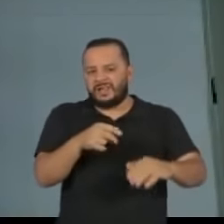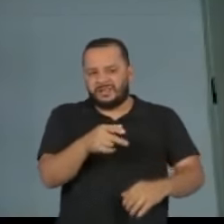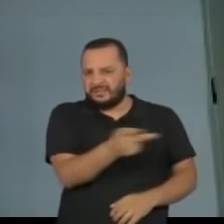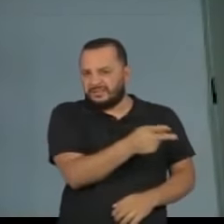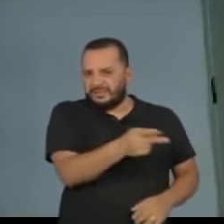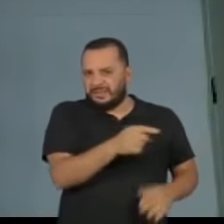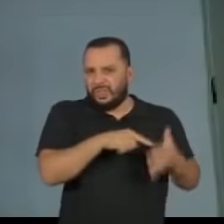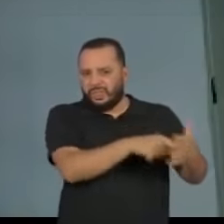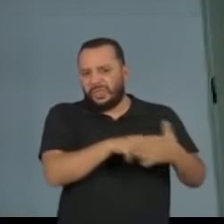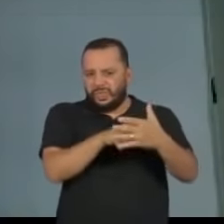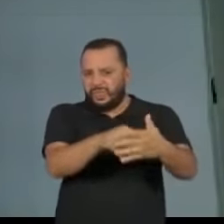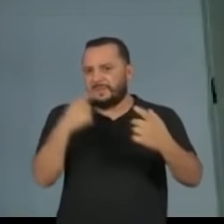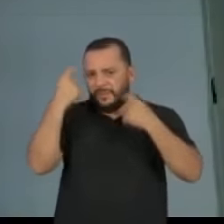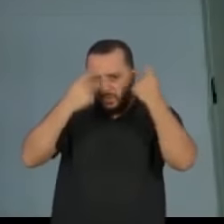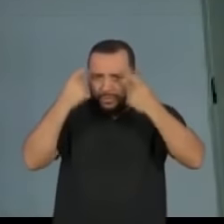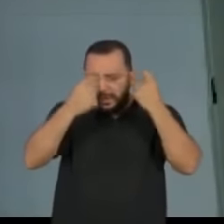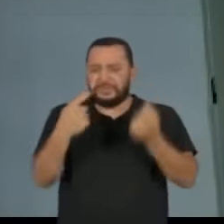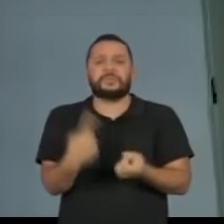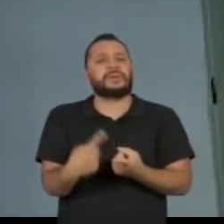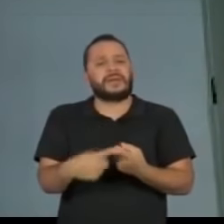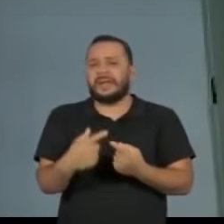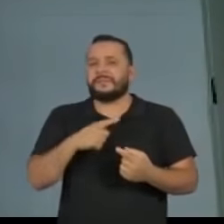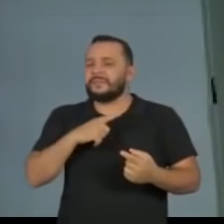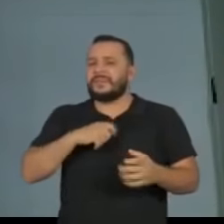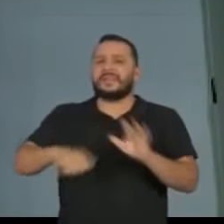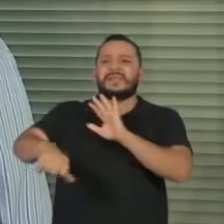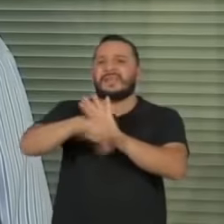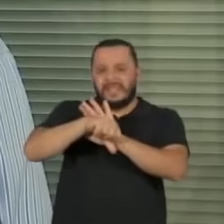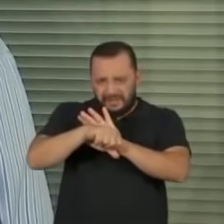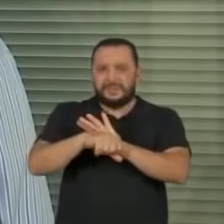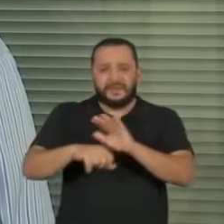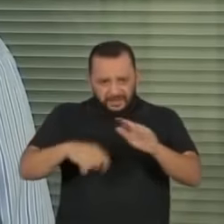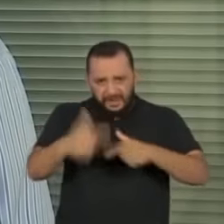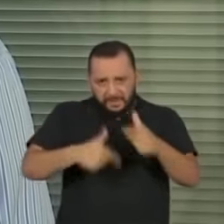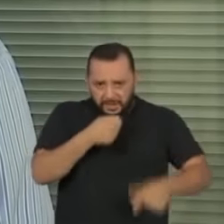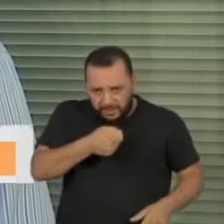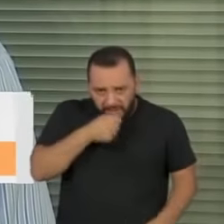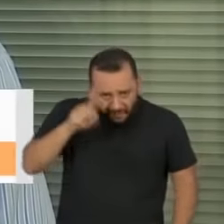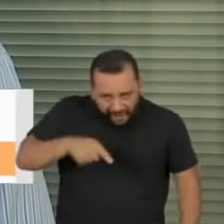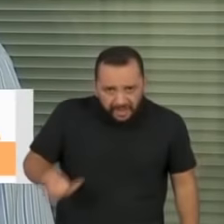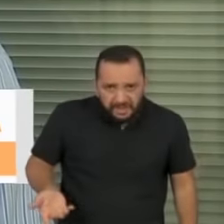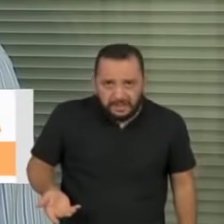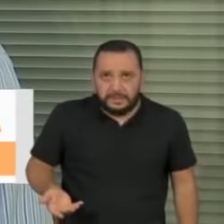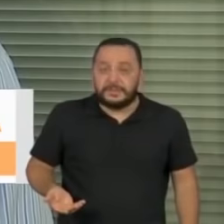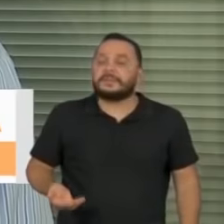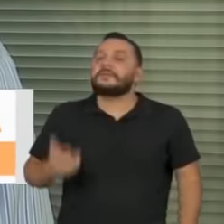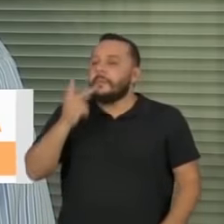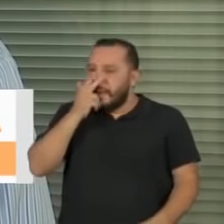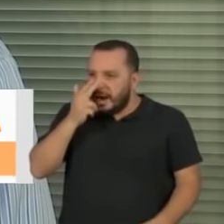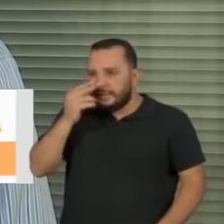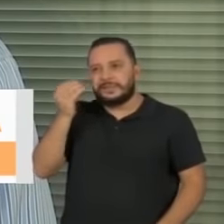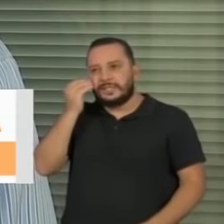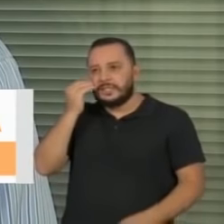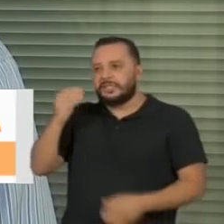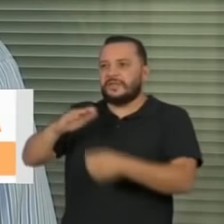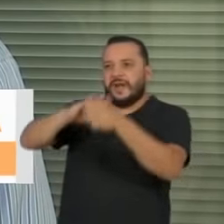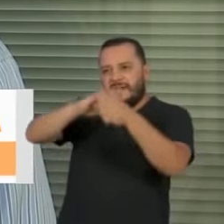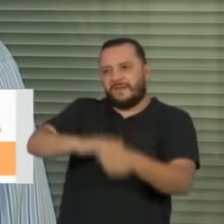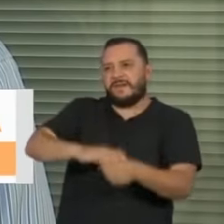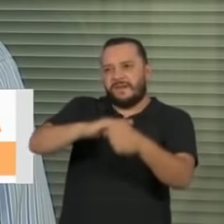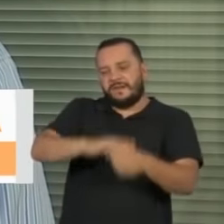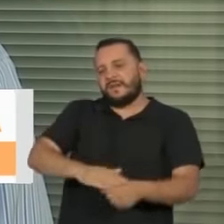preocupante, porque pode levar a uma criminalização em geral da atividade jornalística. E me parece que é uma tentativa de intimidação contra